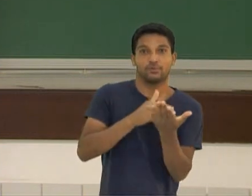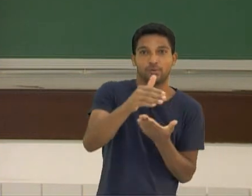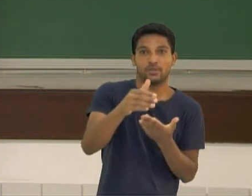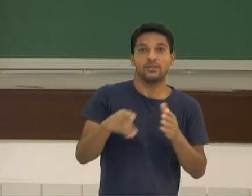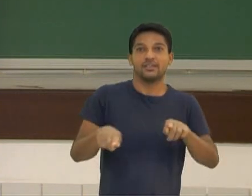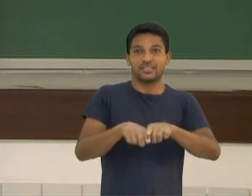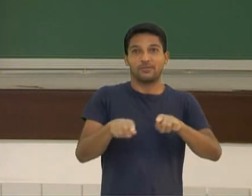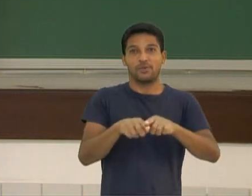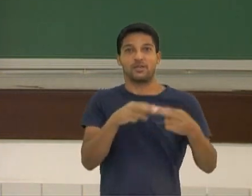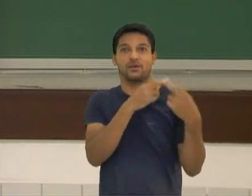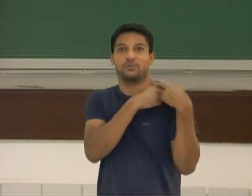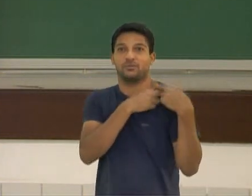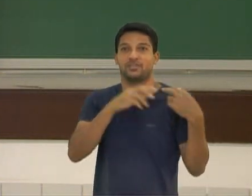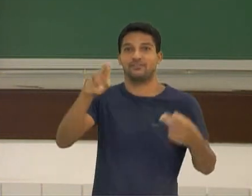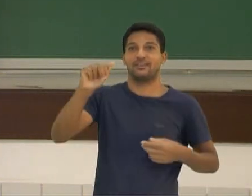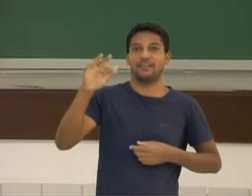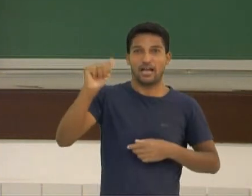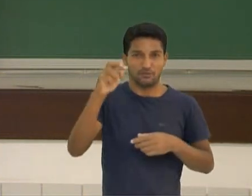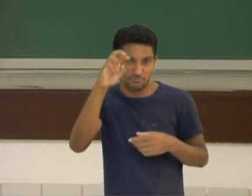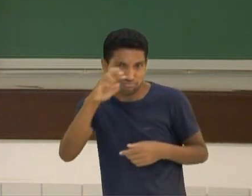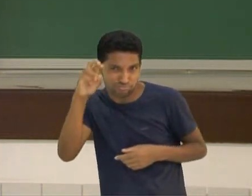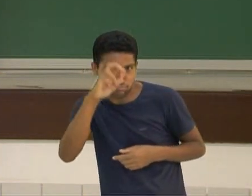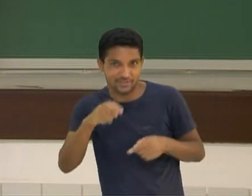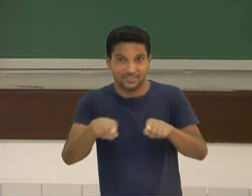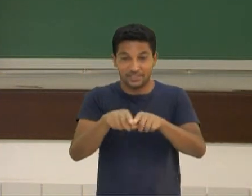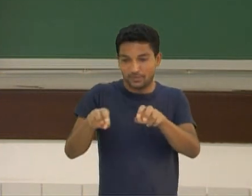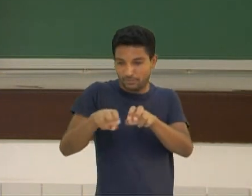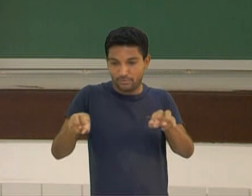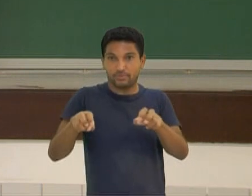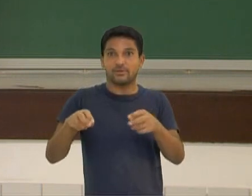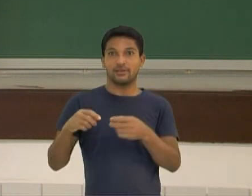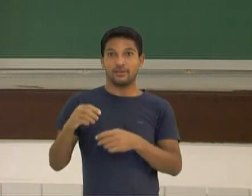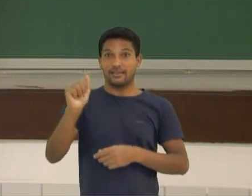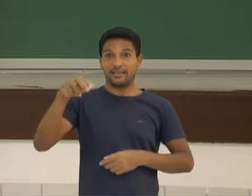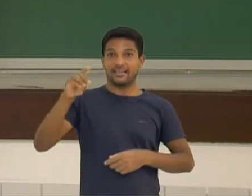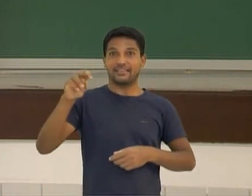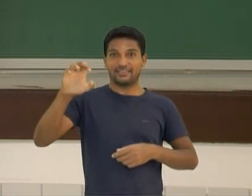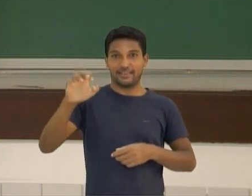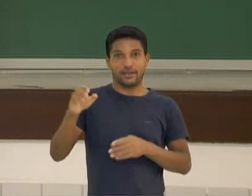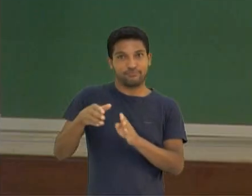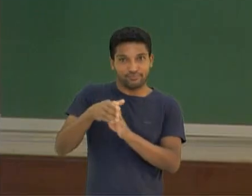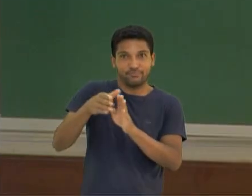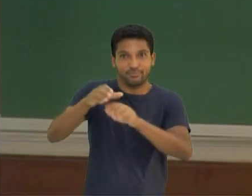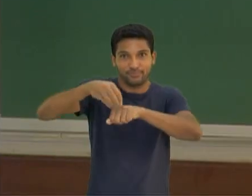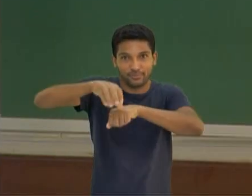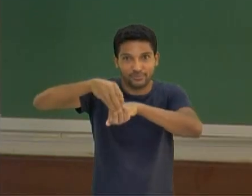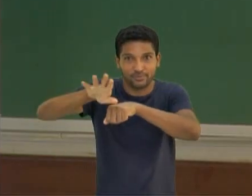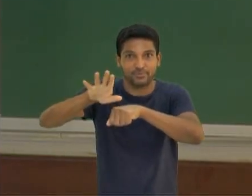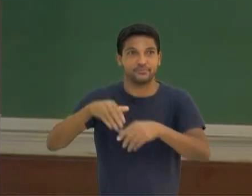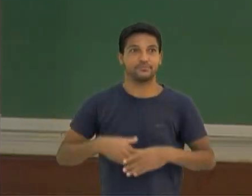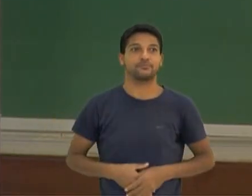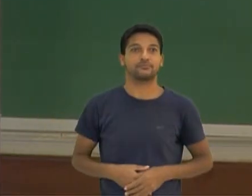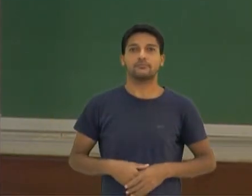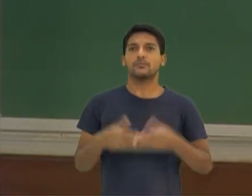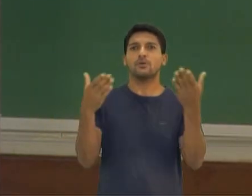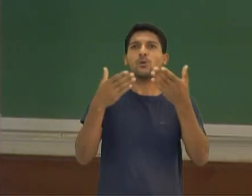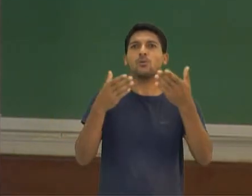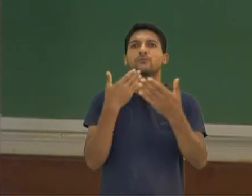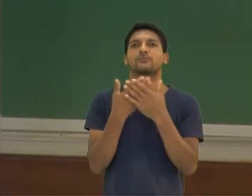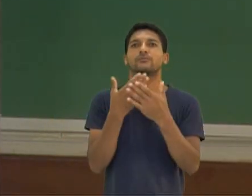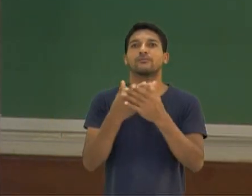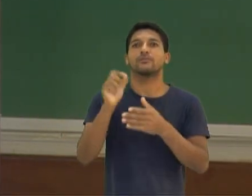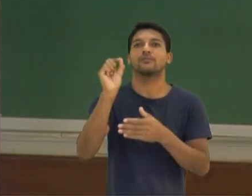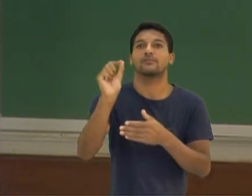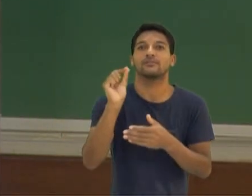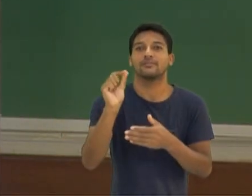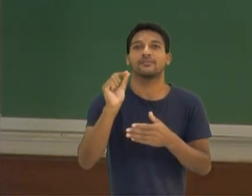mestre Rafa, junto com o André, no auxílio, galera. Enfim, o que nós vamos ver hoje, galera? O que